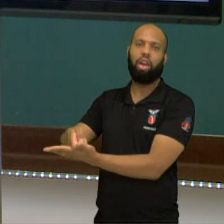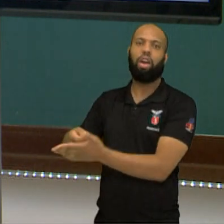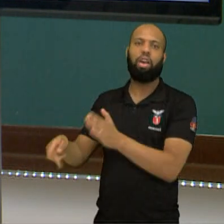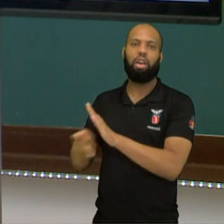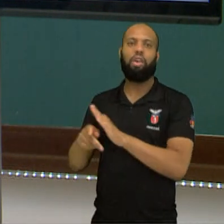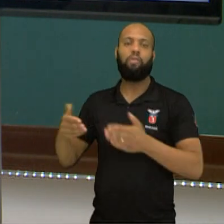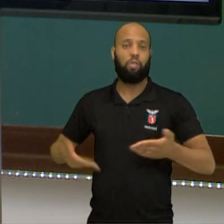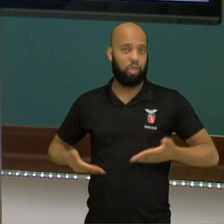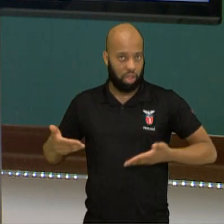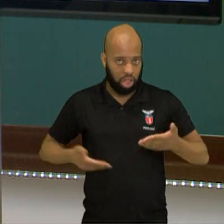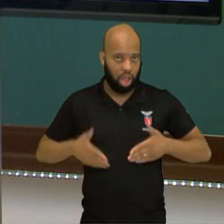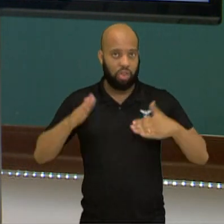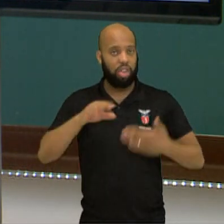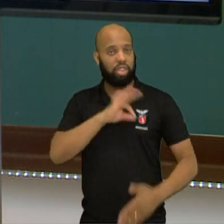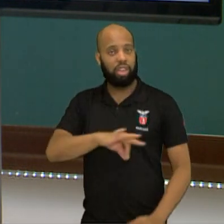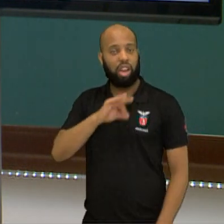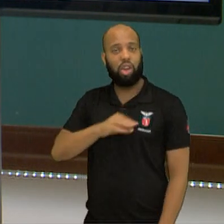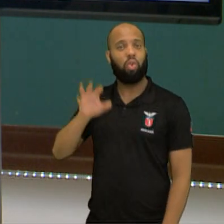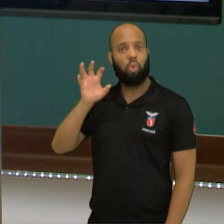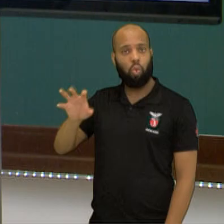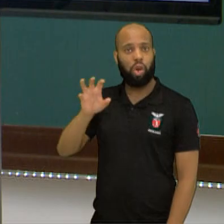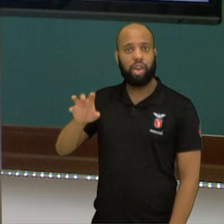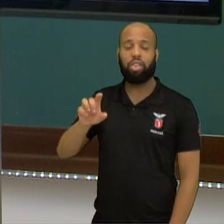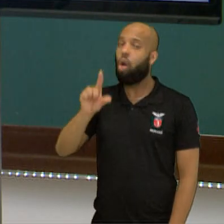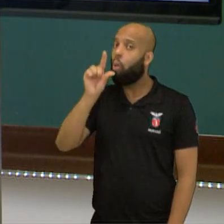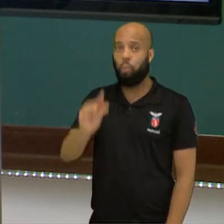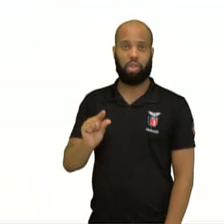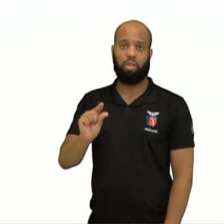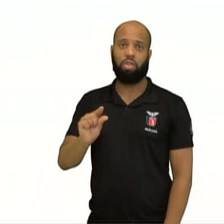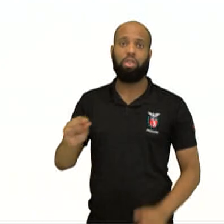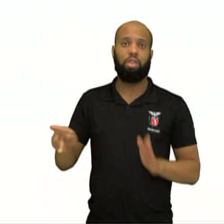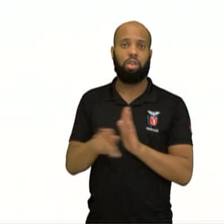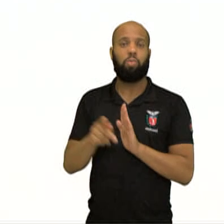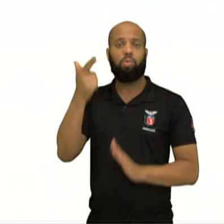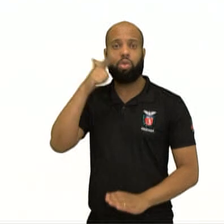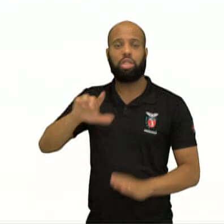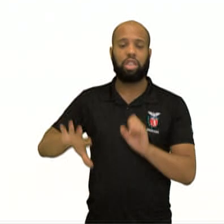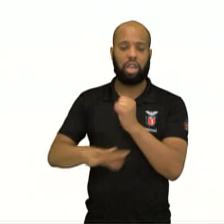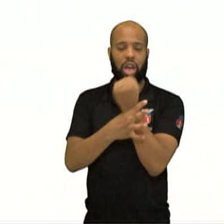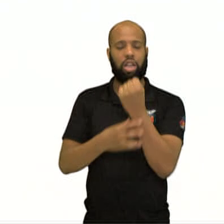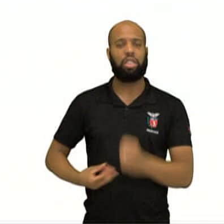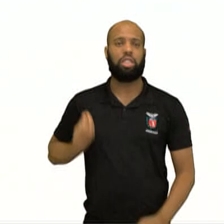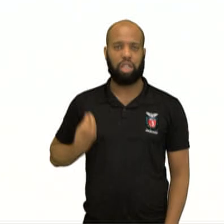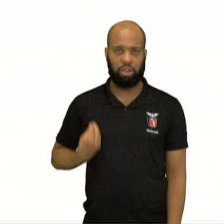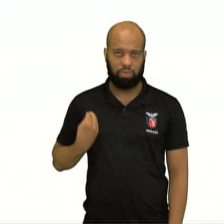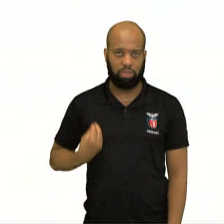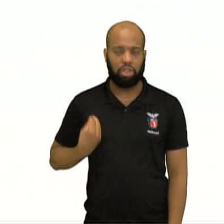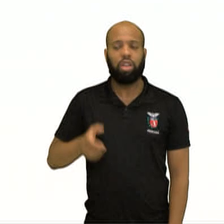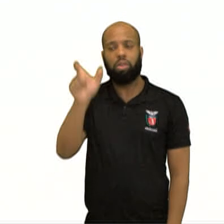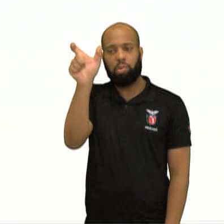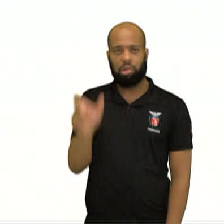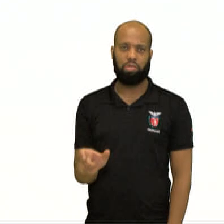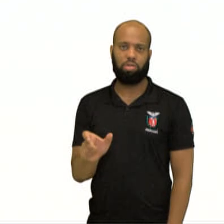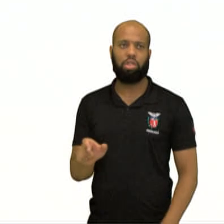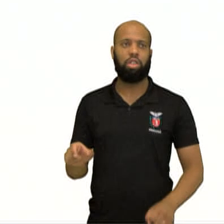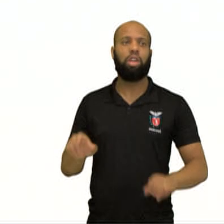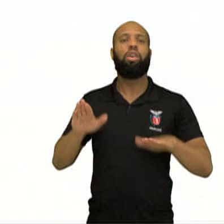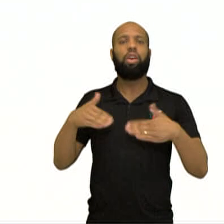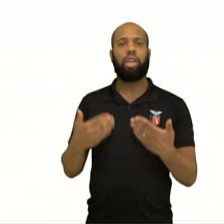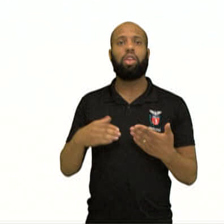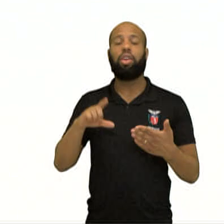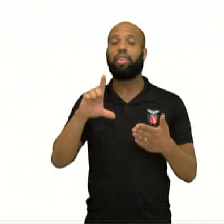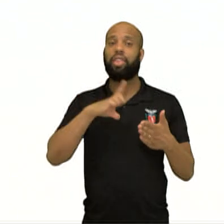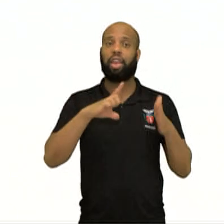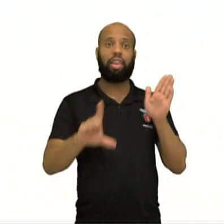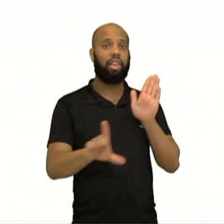funcionário. O salário mínimo é o mínimo para garantir a sobrevivência de uma pessoa e ele é